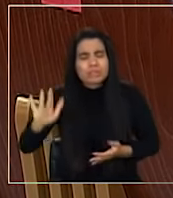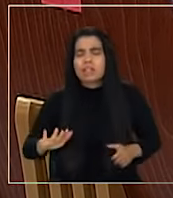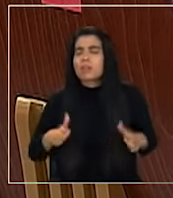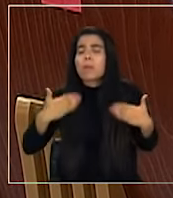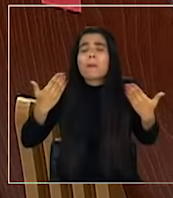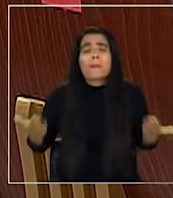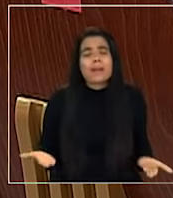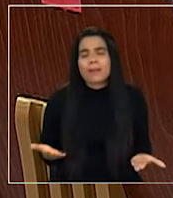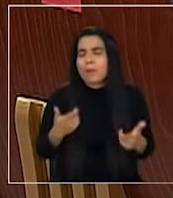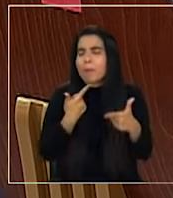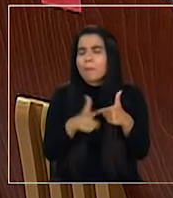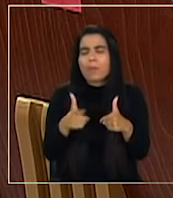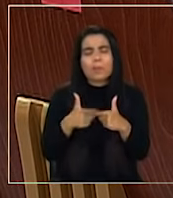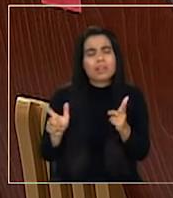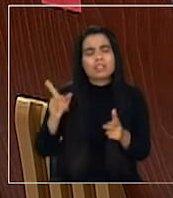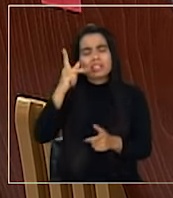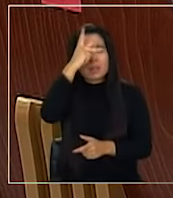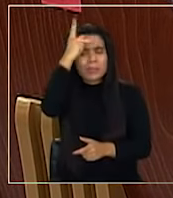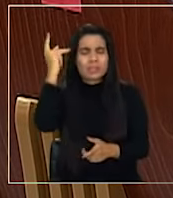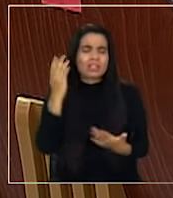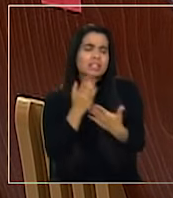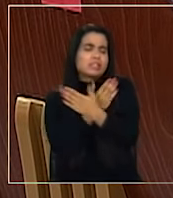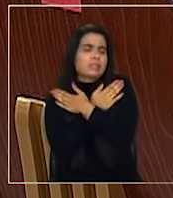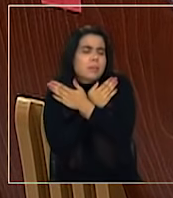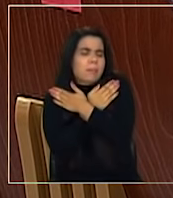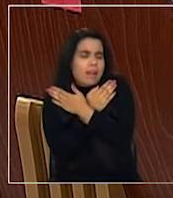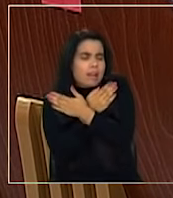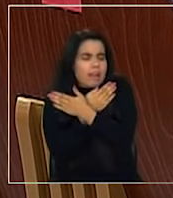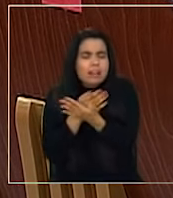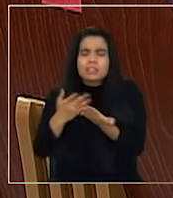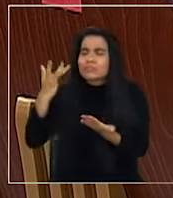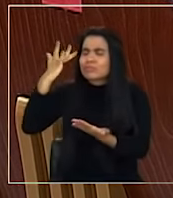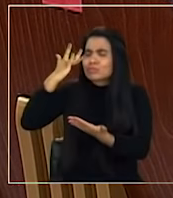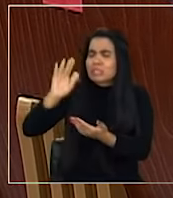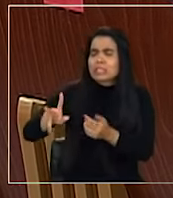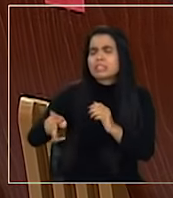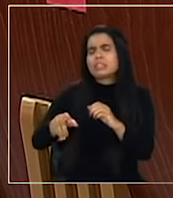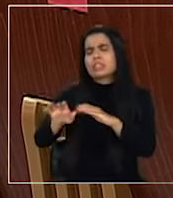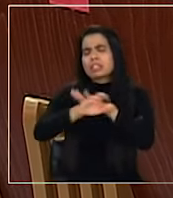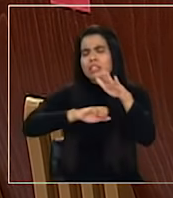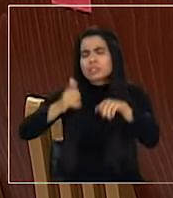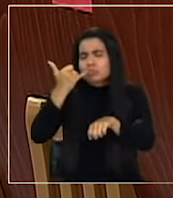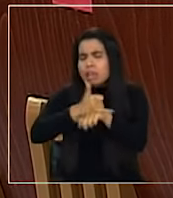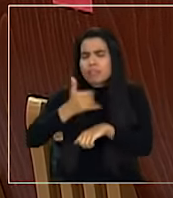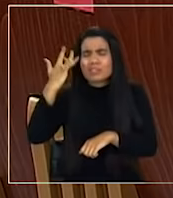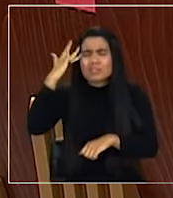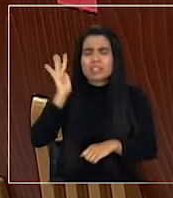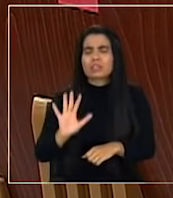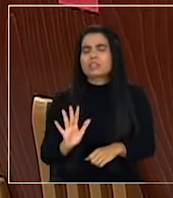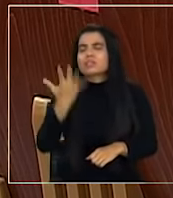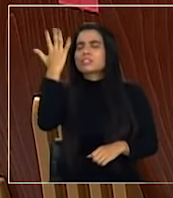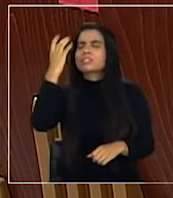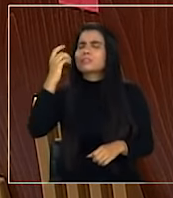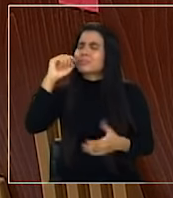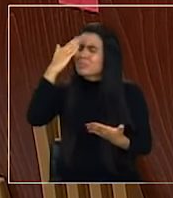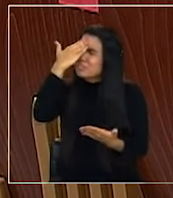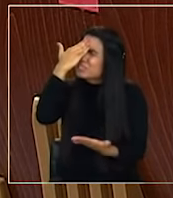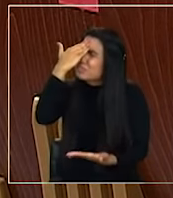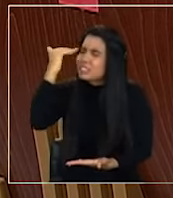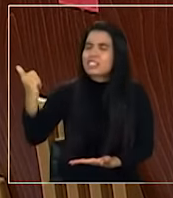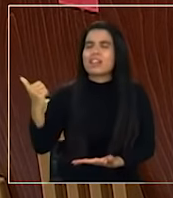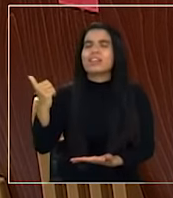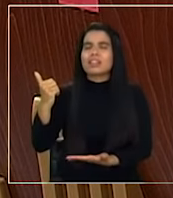desse desempregado, desse autônomo, desse empresário, meu Pai. Eu não sei qual é a situação, mas eu sei a